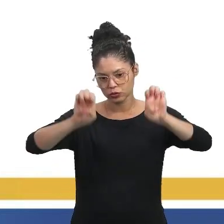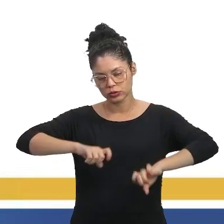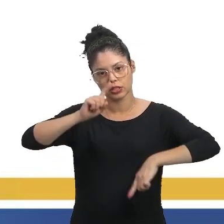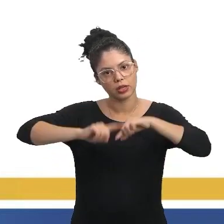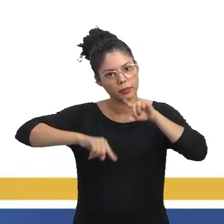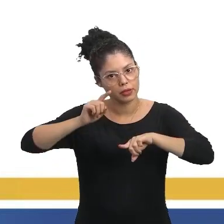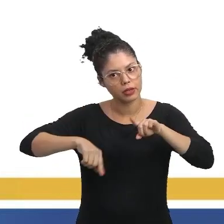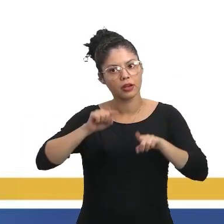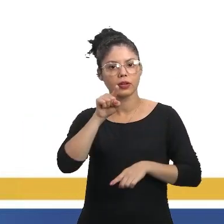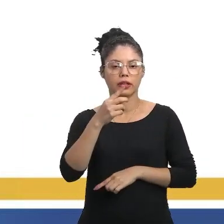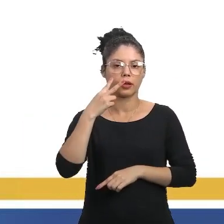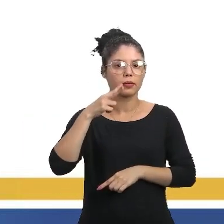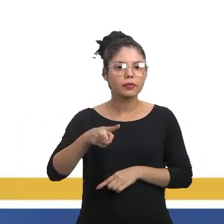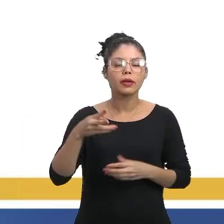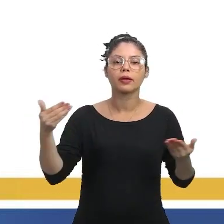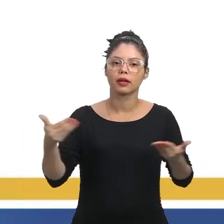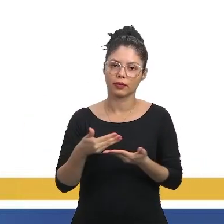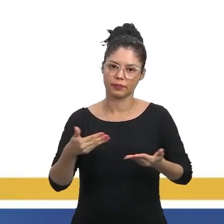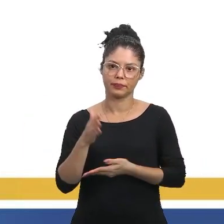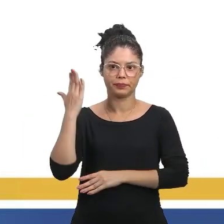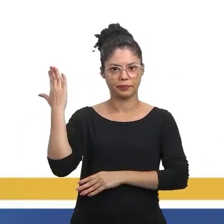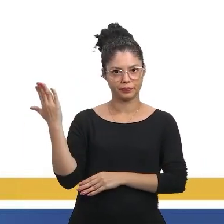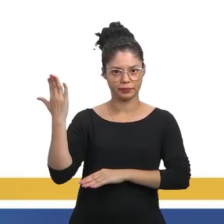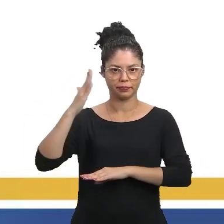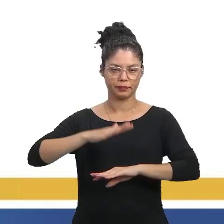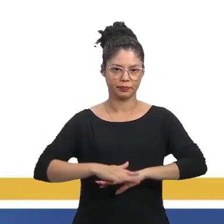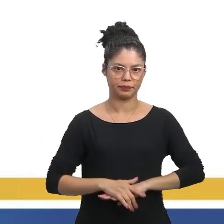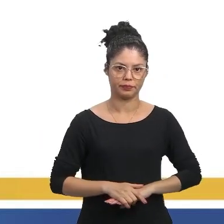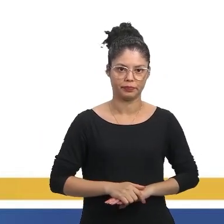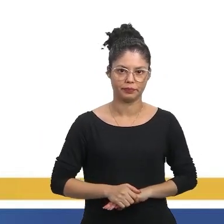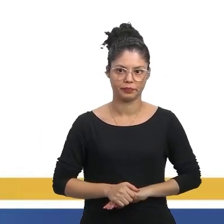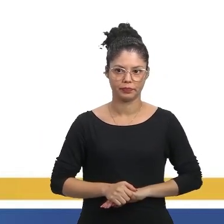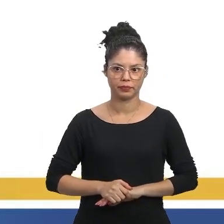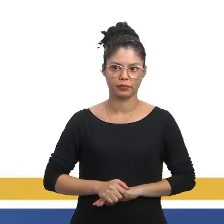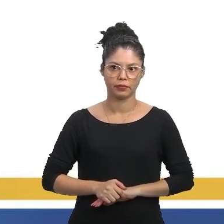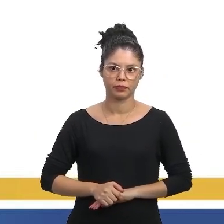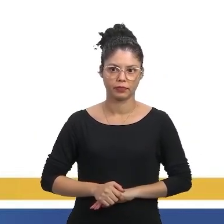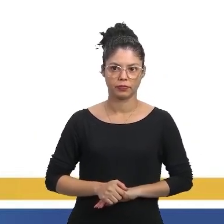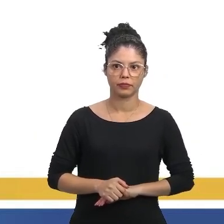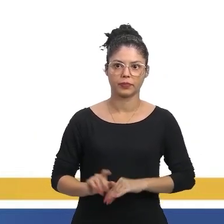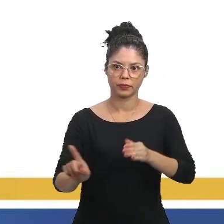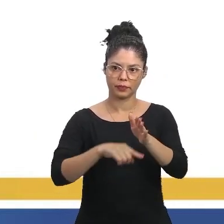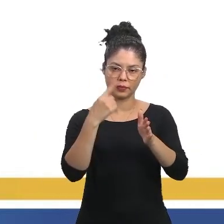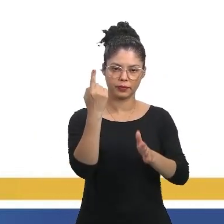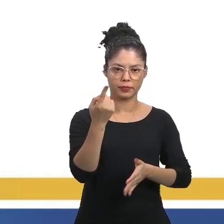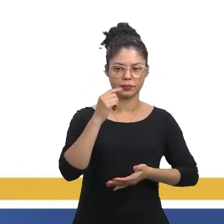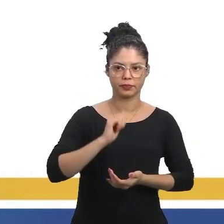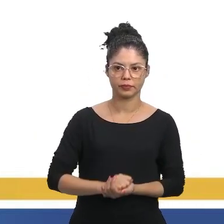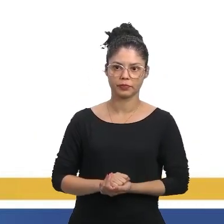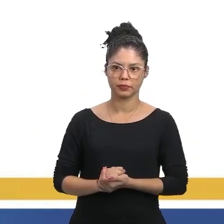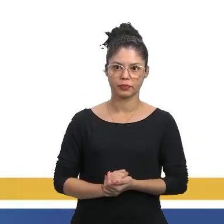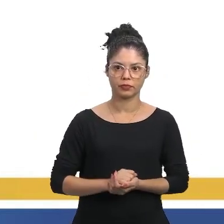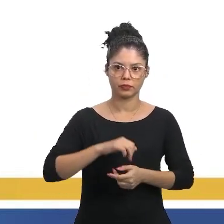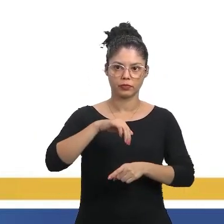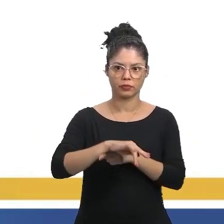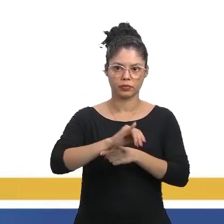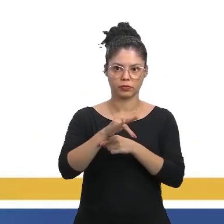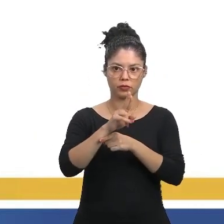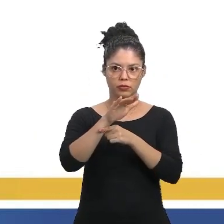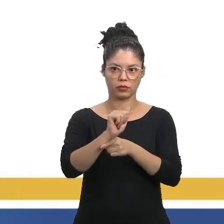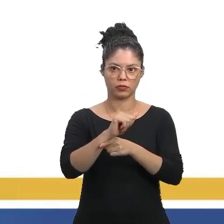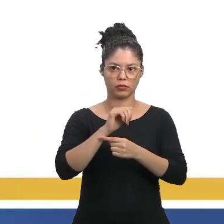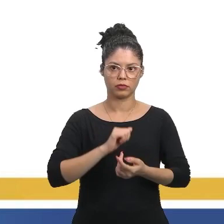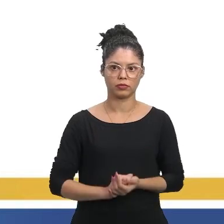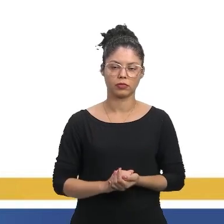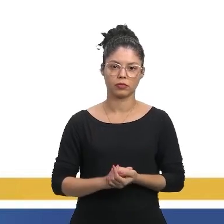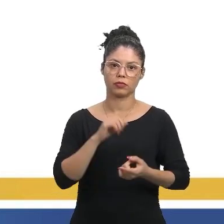matéria, é o que você vai precisar para o Enem, são desses quatro modelos. Então, primeiro, modelo de Dalton.